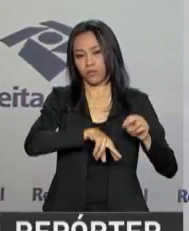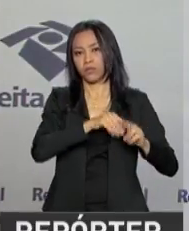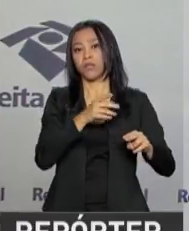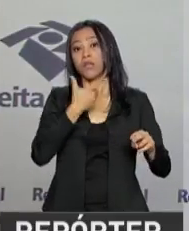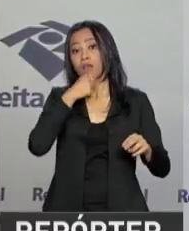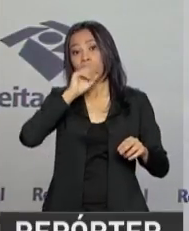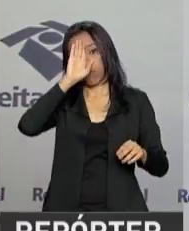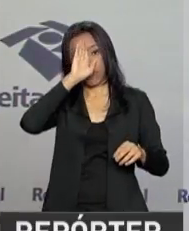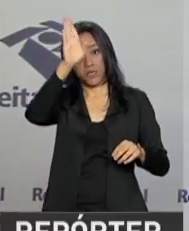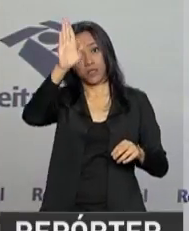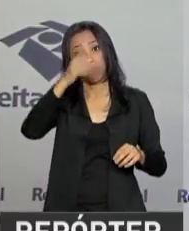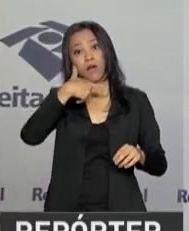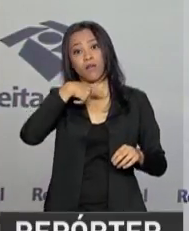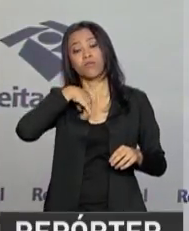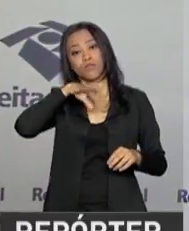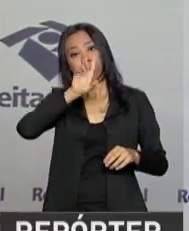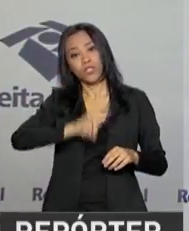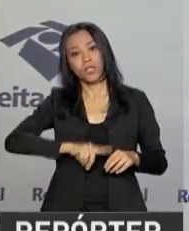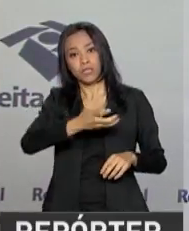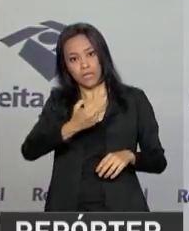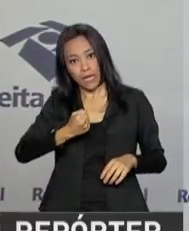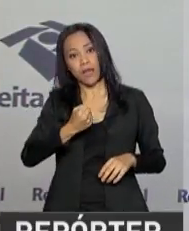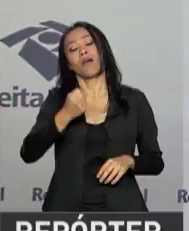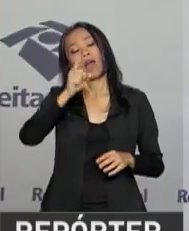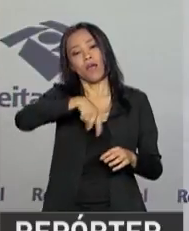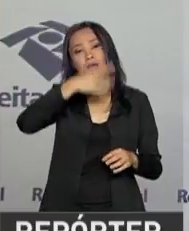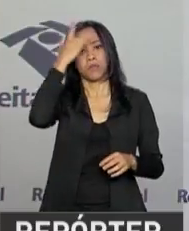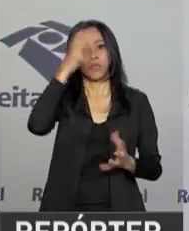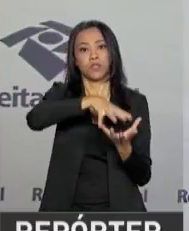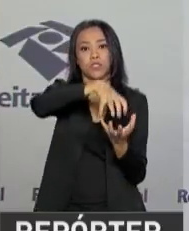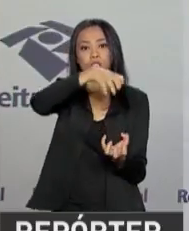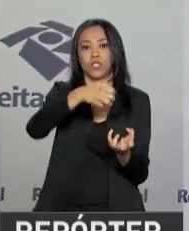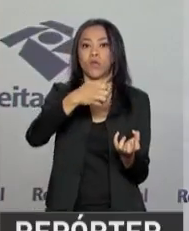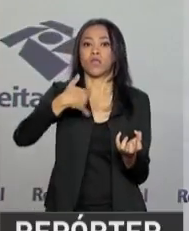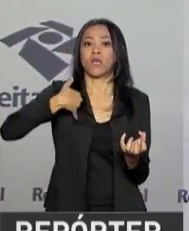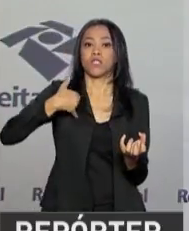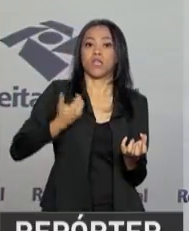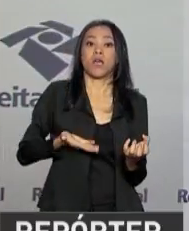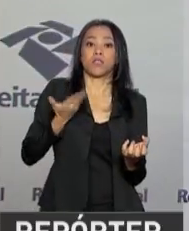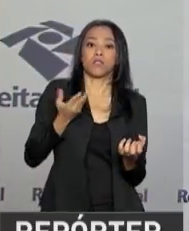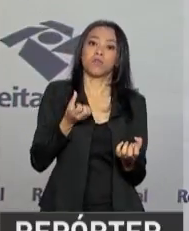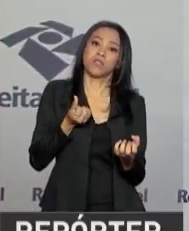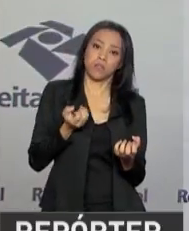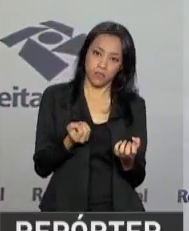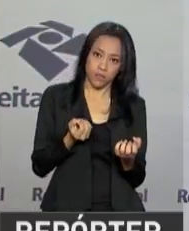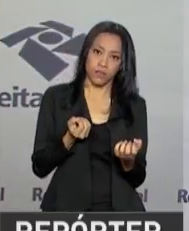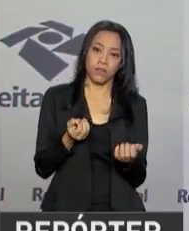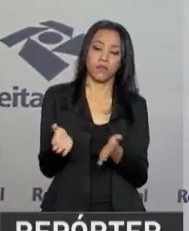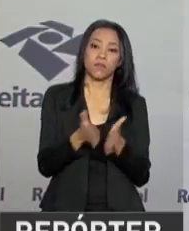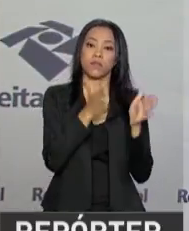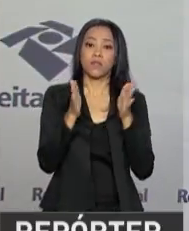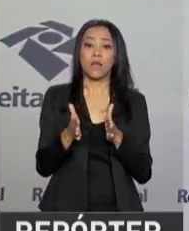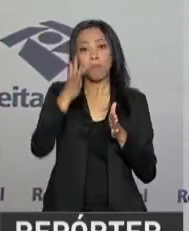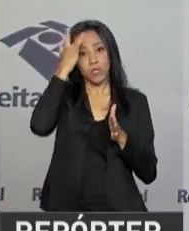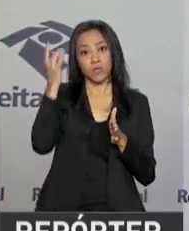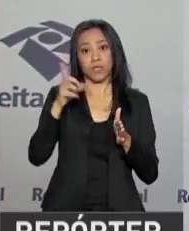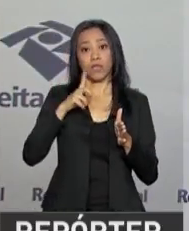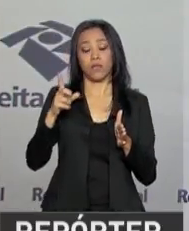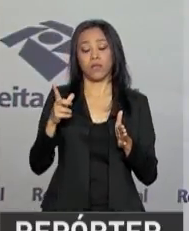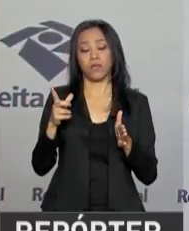prioridade a idosos acima de 60 anos mais o os deficientes